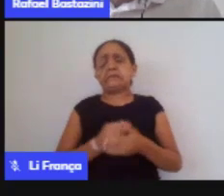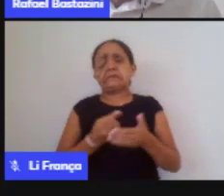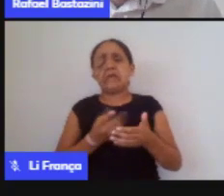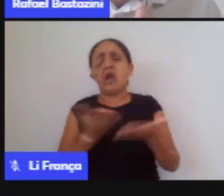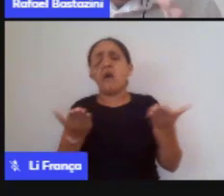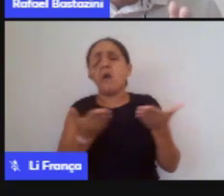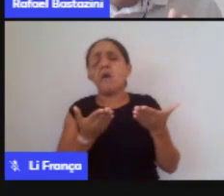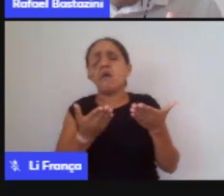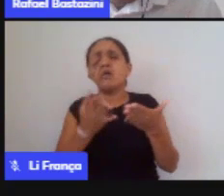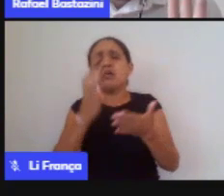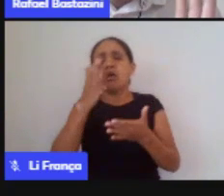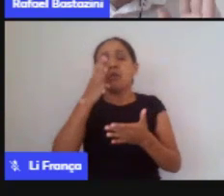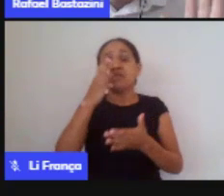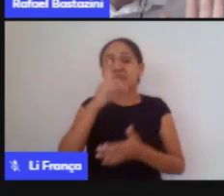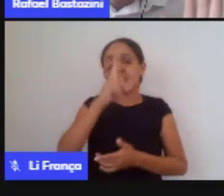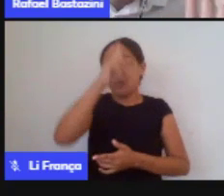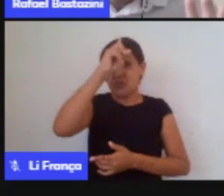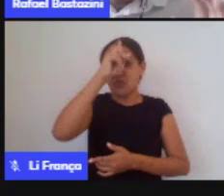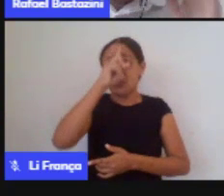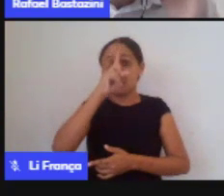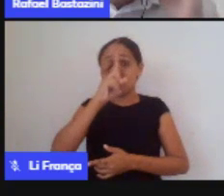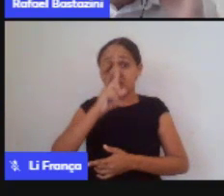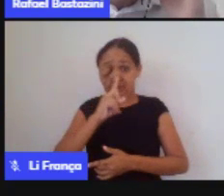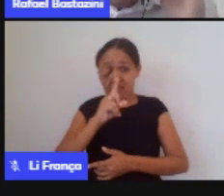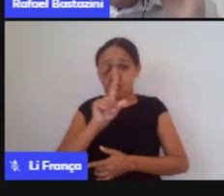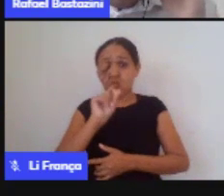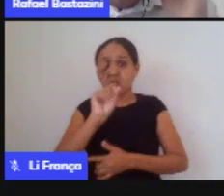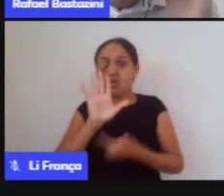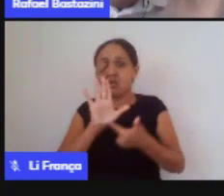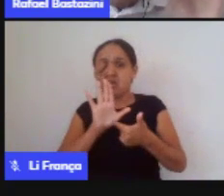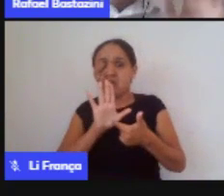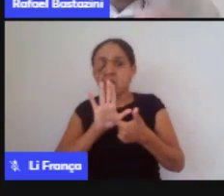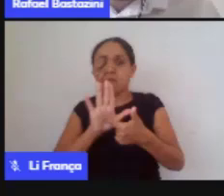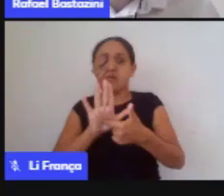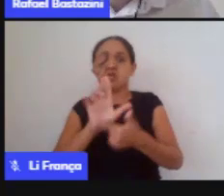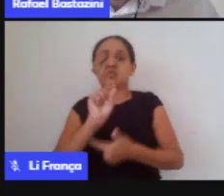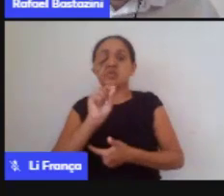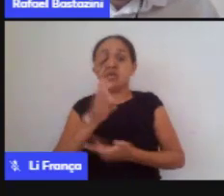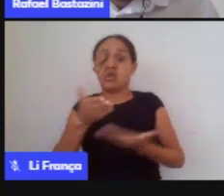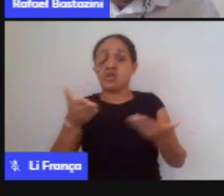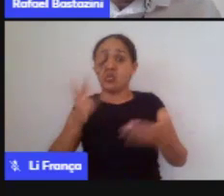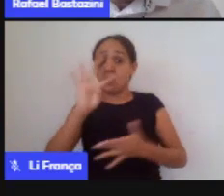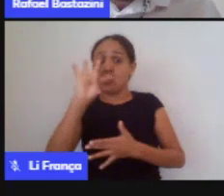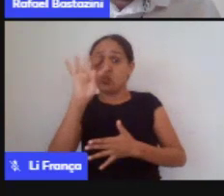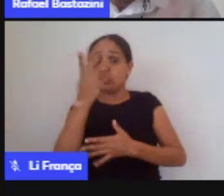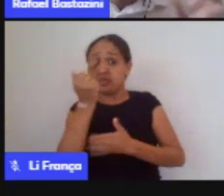Observem agora os amarelos, que tratam do período que a gente está falando.